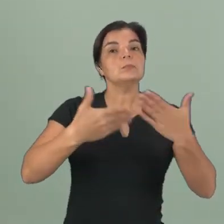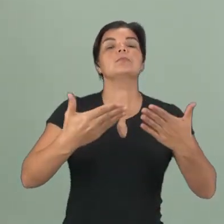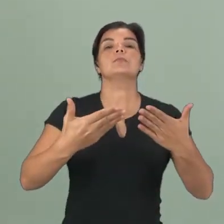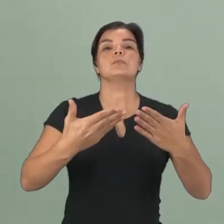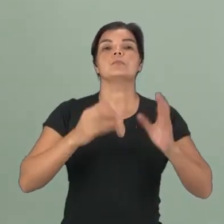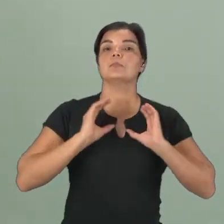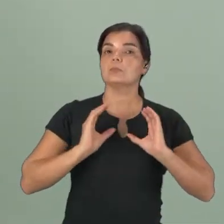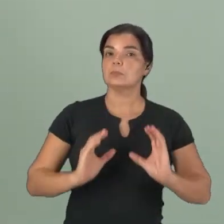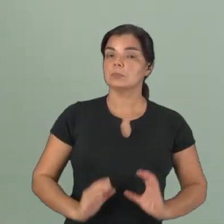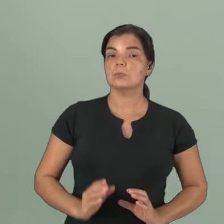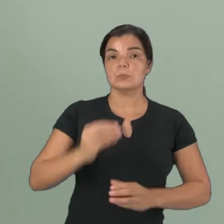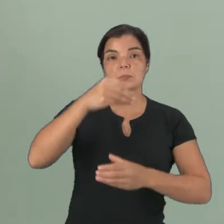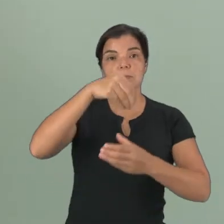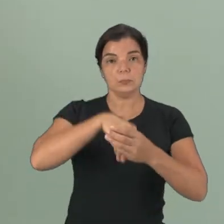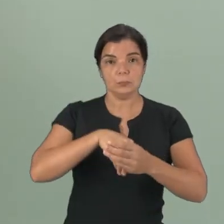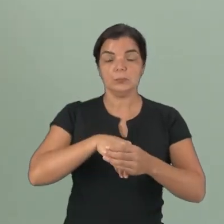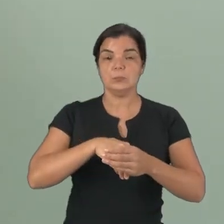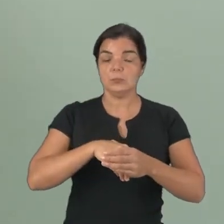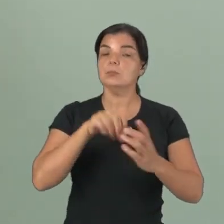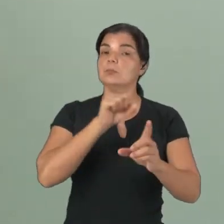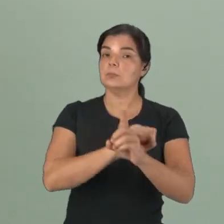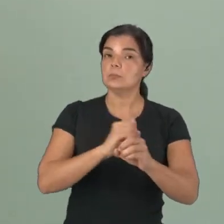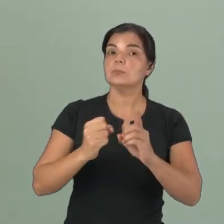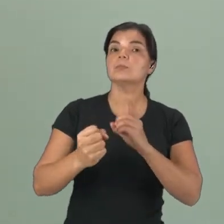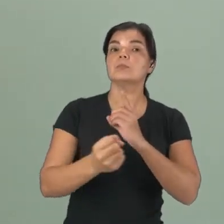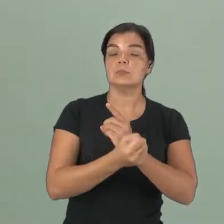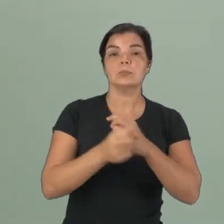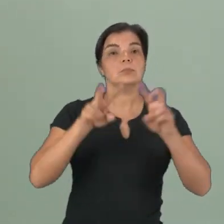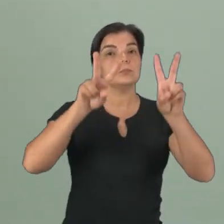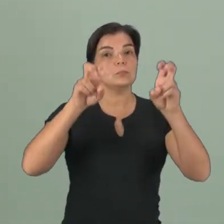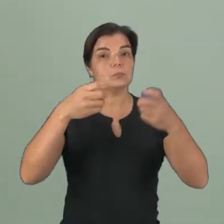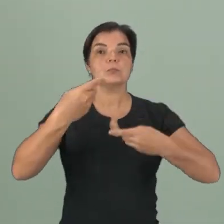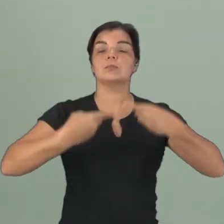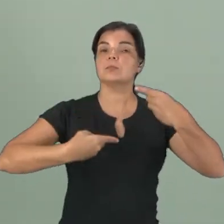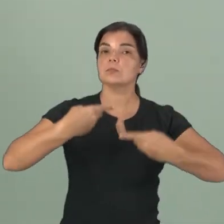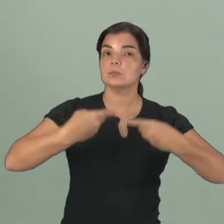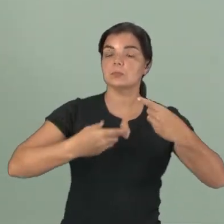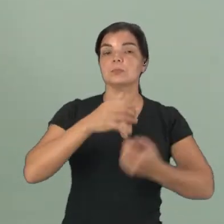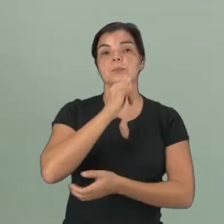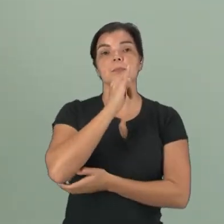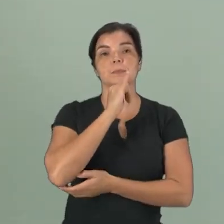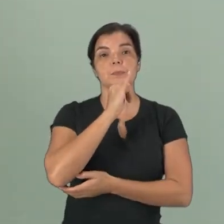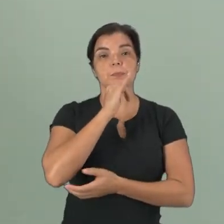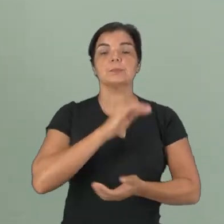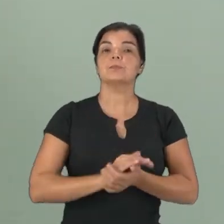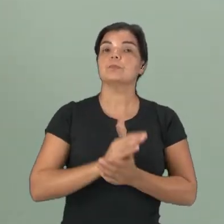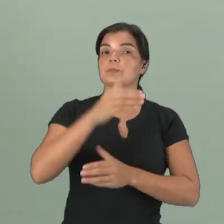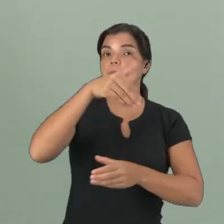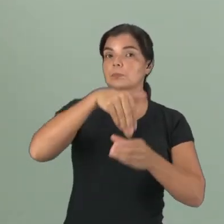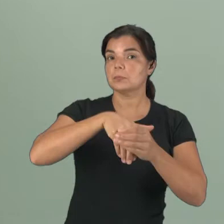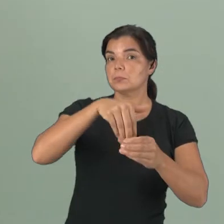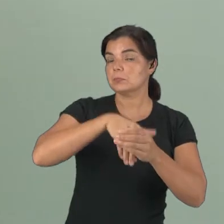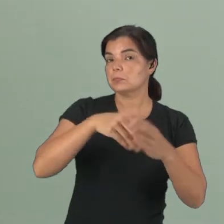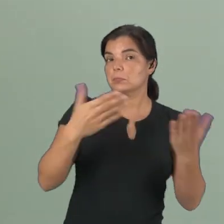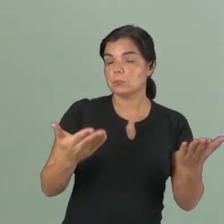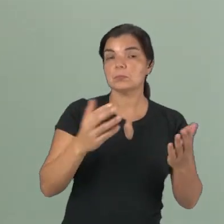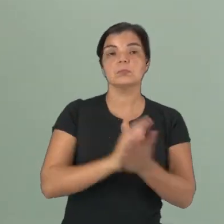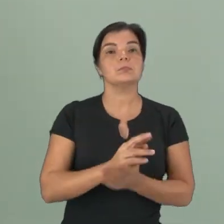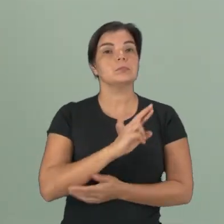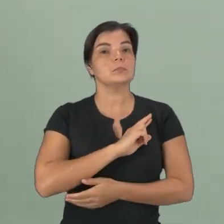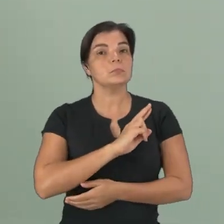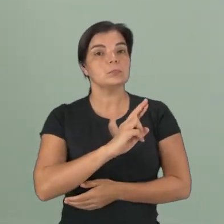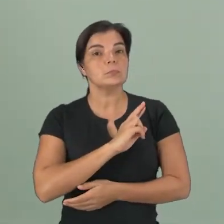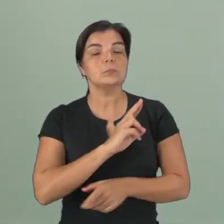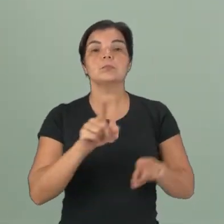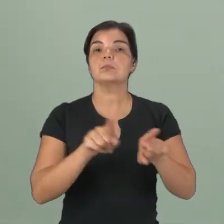dos cidadãos dentro de determinada sociedade em assuntos que são políticos, como, por exemplo, na eleição de um determinado